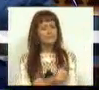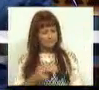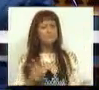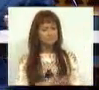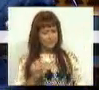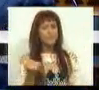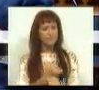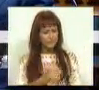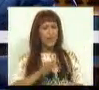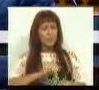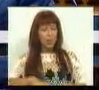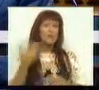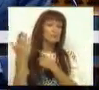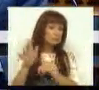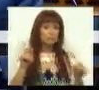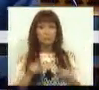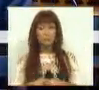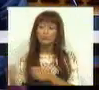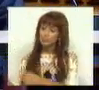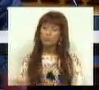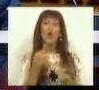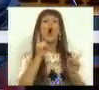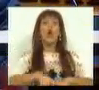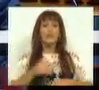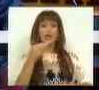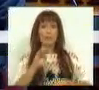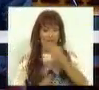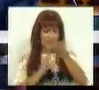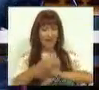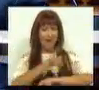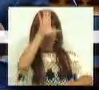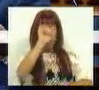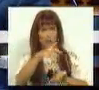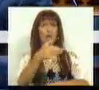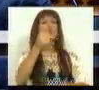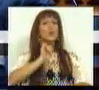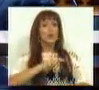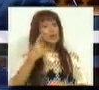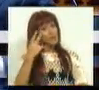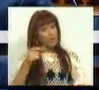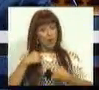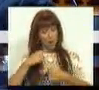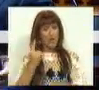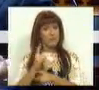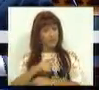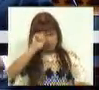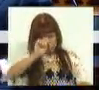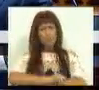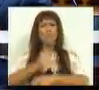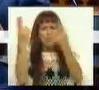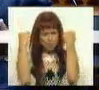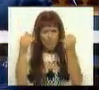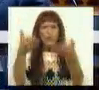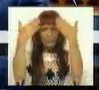da ação que resulta, designadamente, a recondução do Partido Socialista nos Açores. E como viu, insisto, da nossa parte, há a humildade democrática de olhar